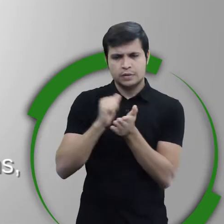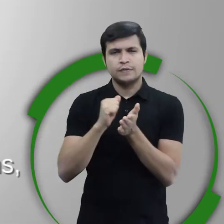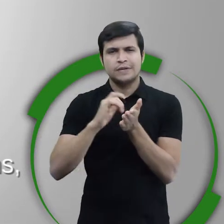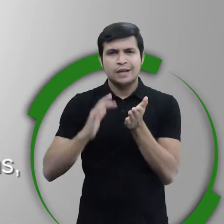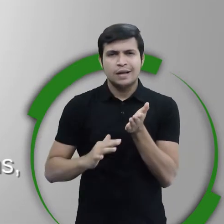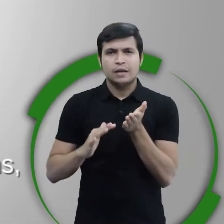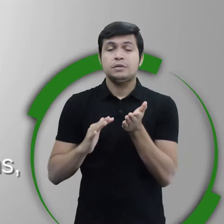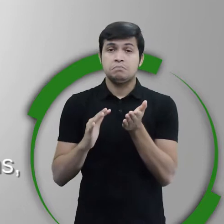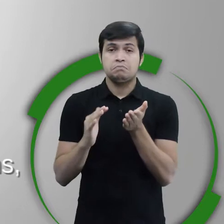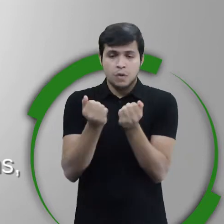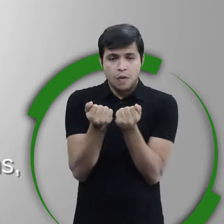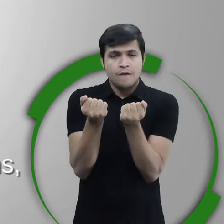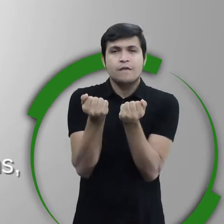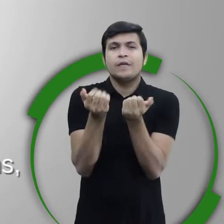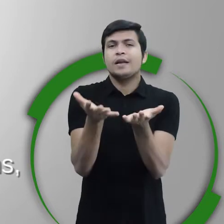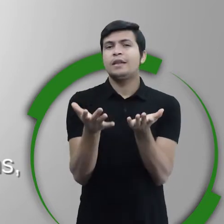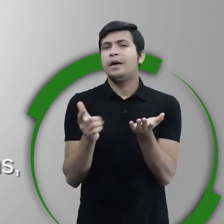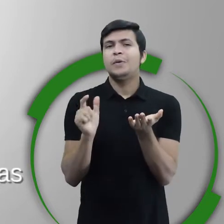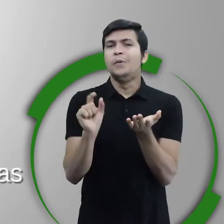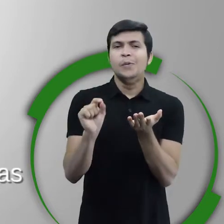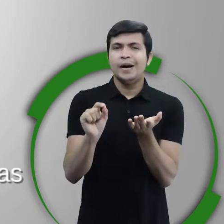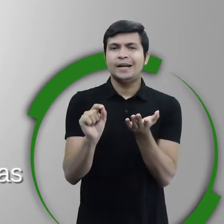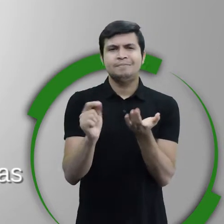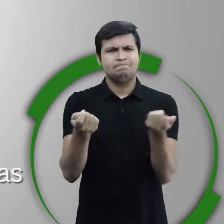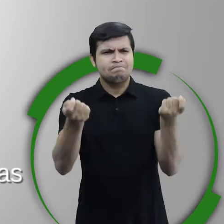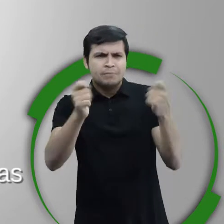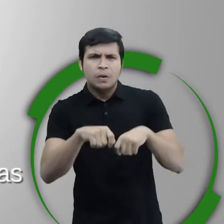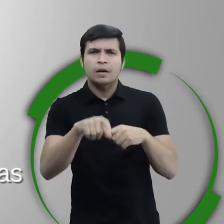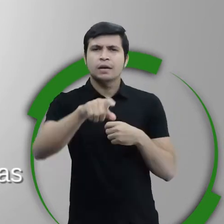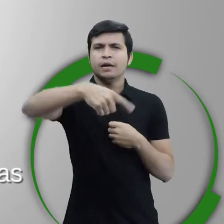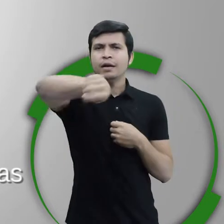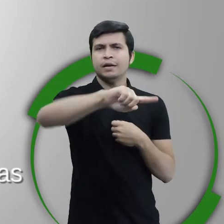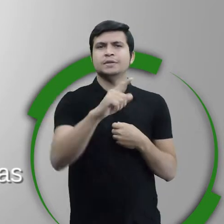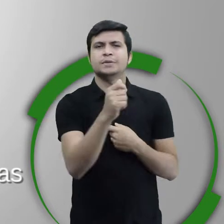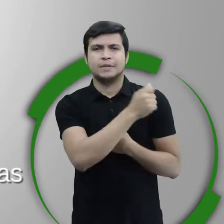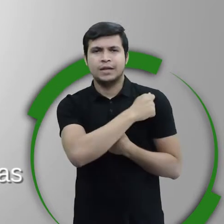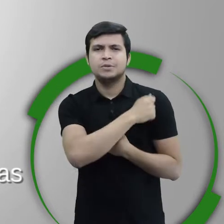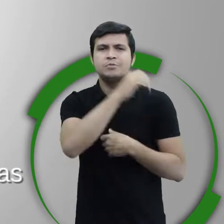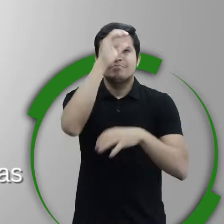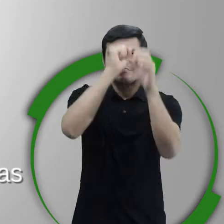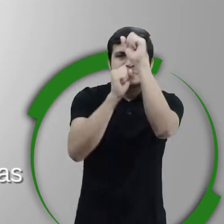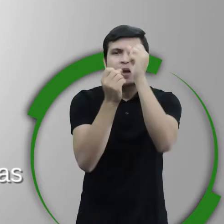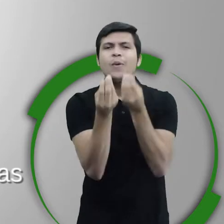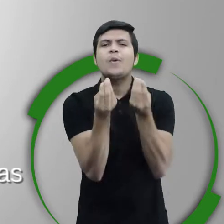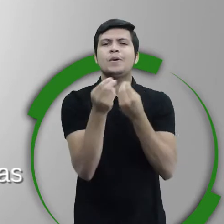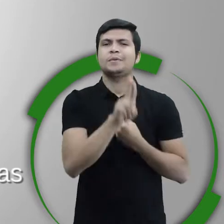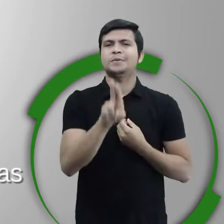afins e proporcionar possibilidades e viabilização de incumbências do laboratório nas